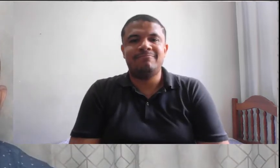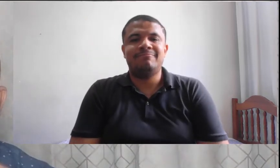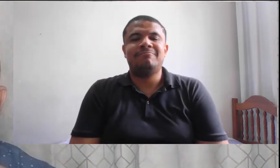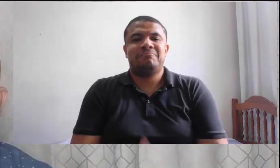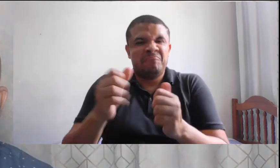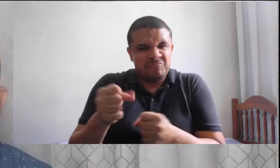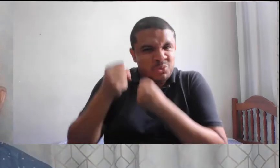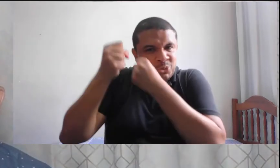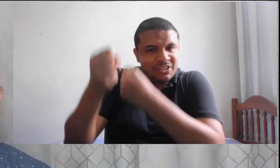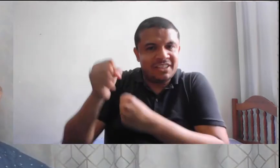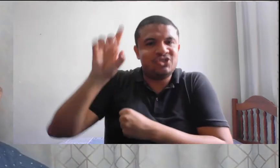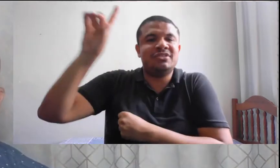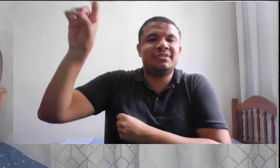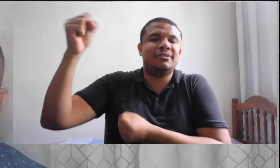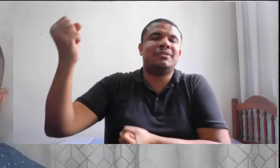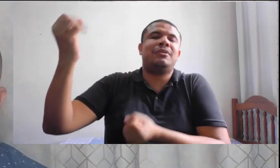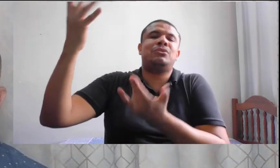Cheio do poder de Deus.